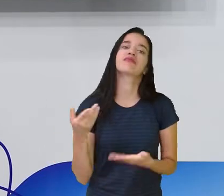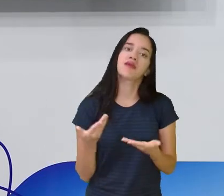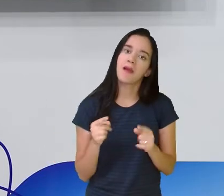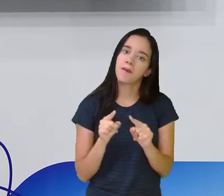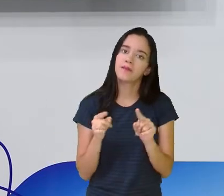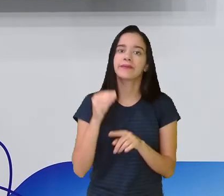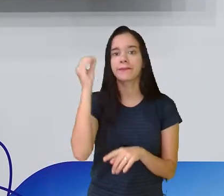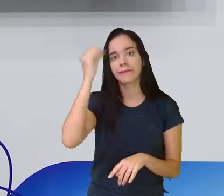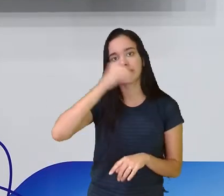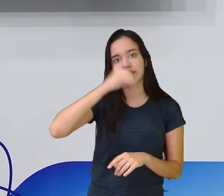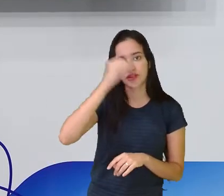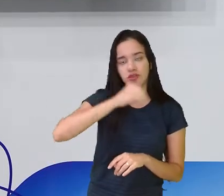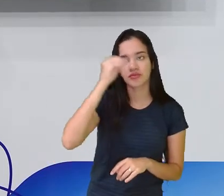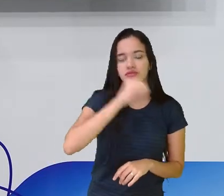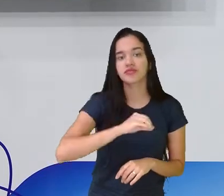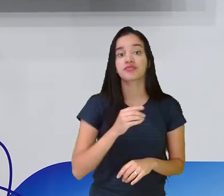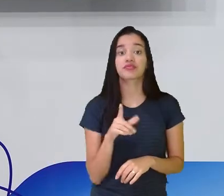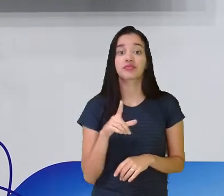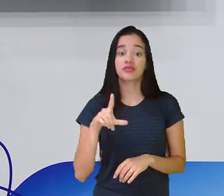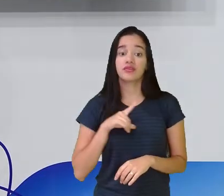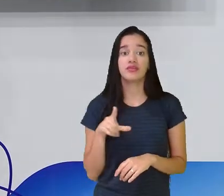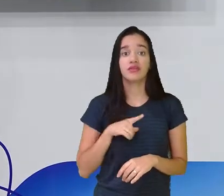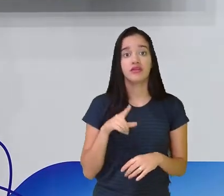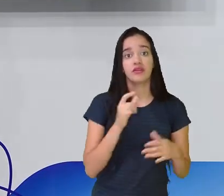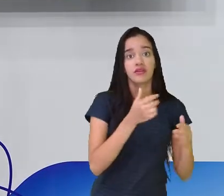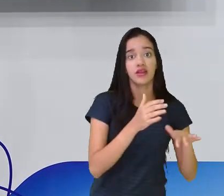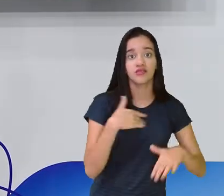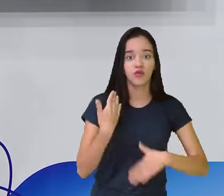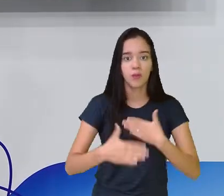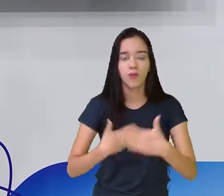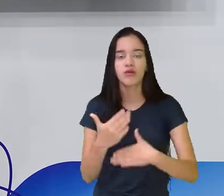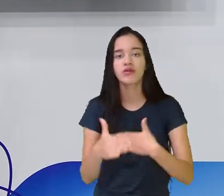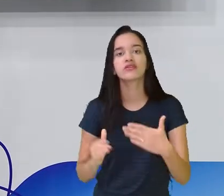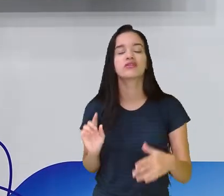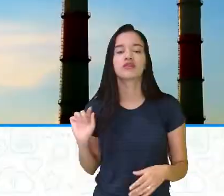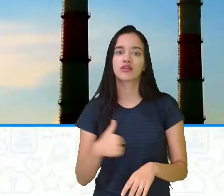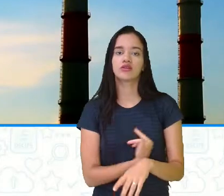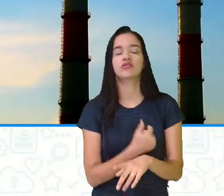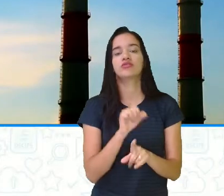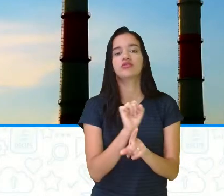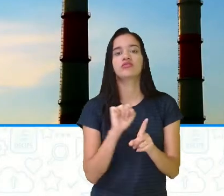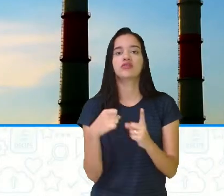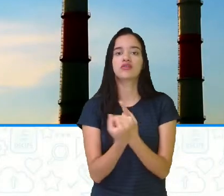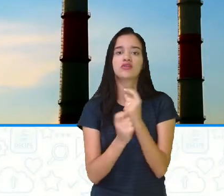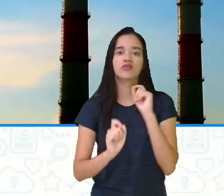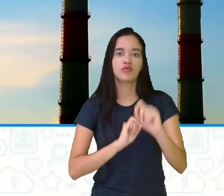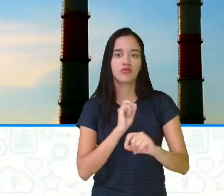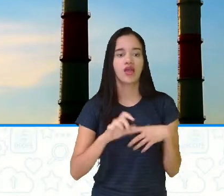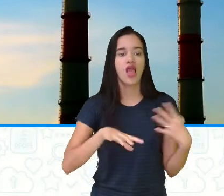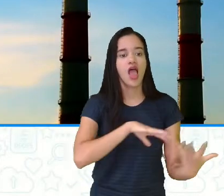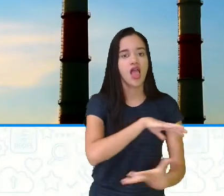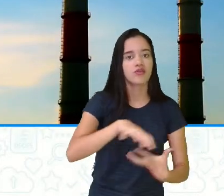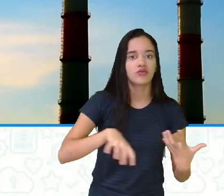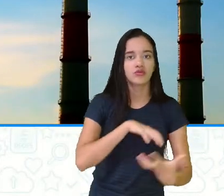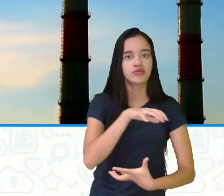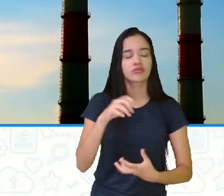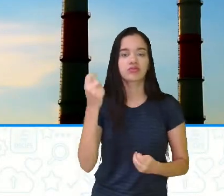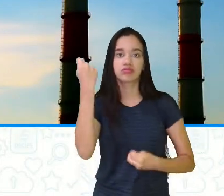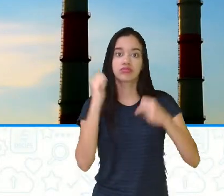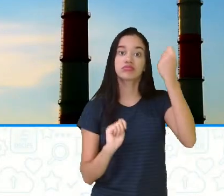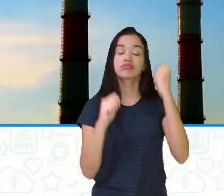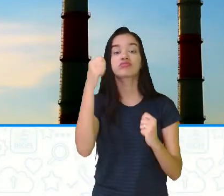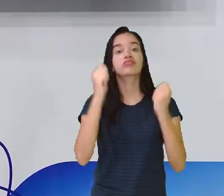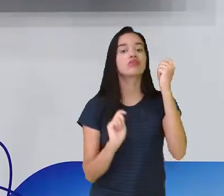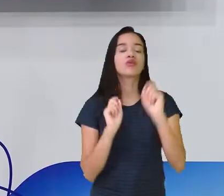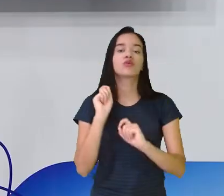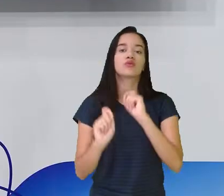prejudicial. Tá? Então, houve um processo aqui na Terra, da nossa sociedade, que foi a Revolução Industrial. Que foi